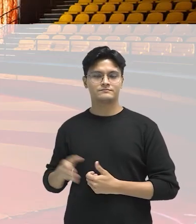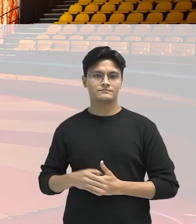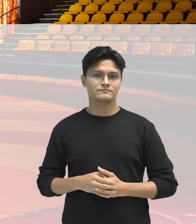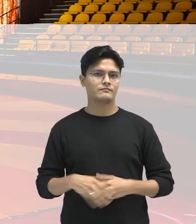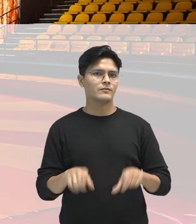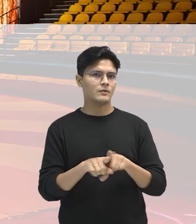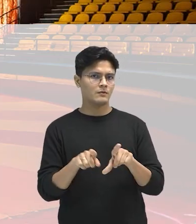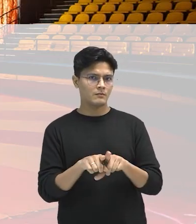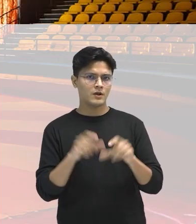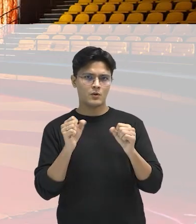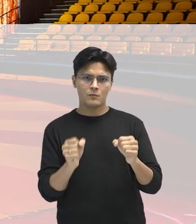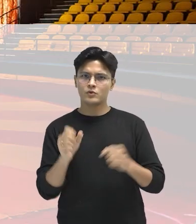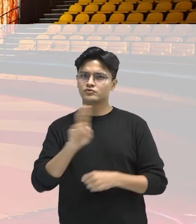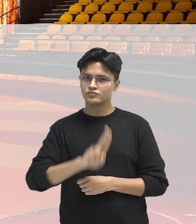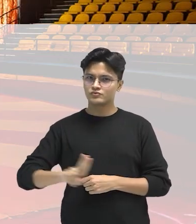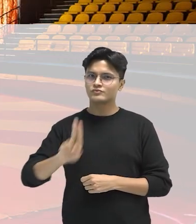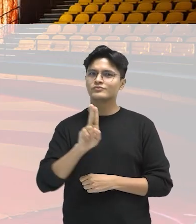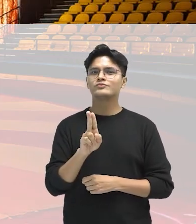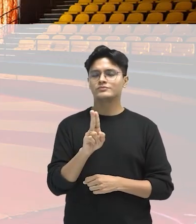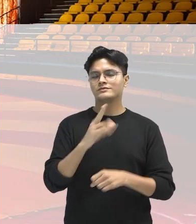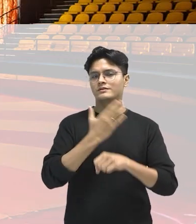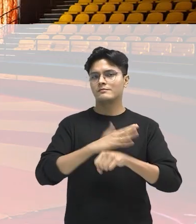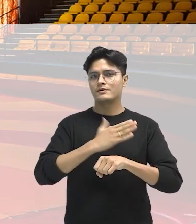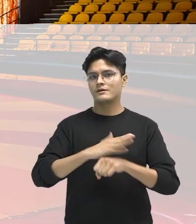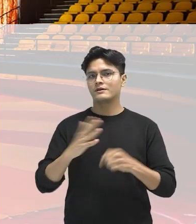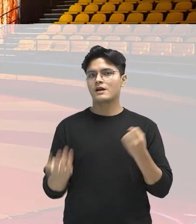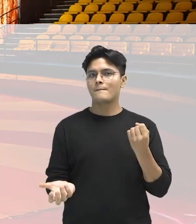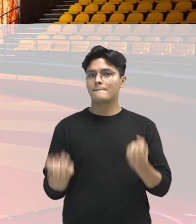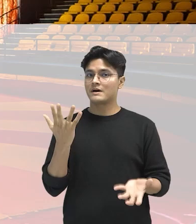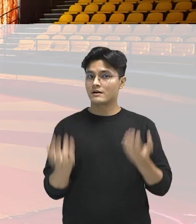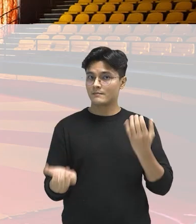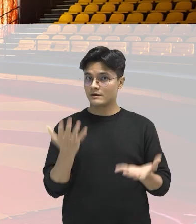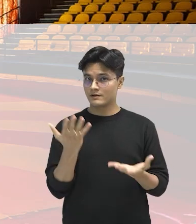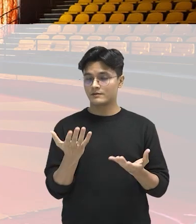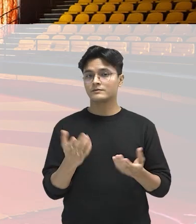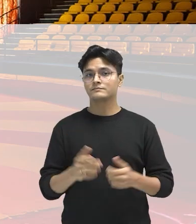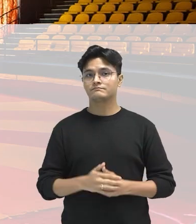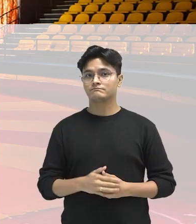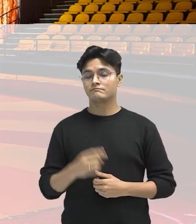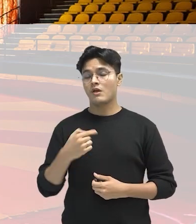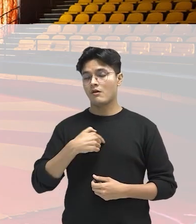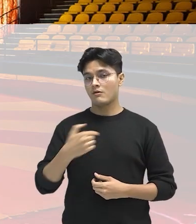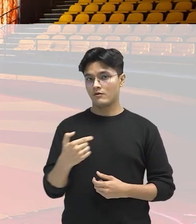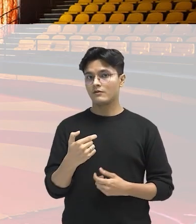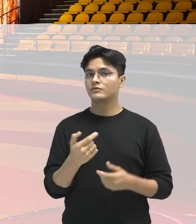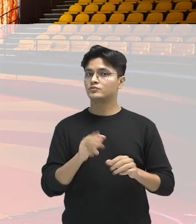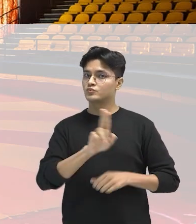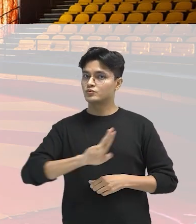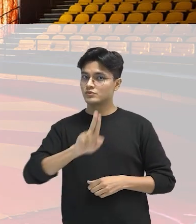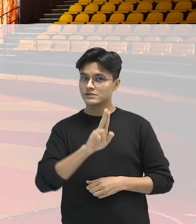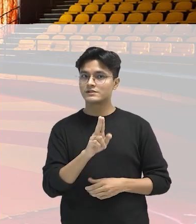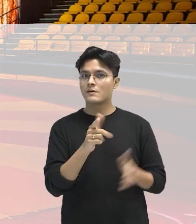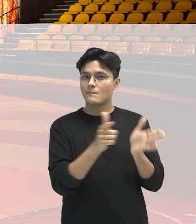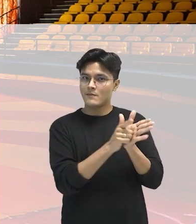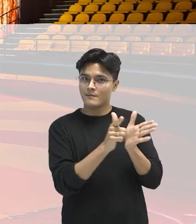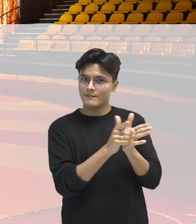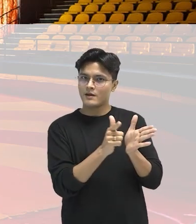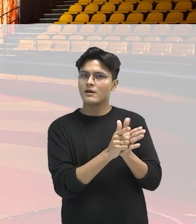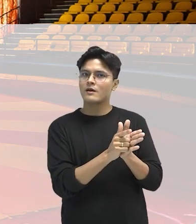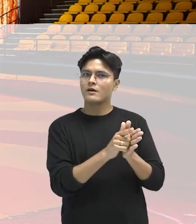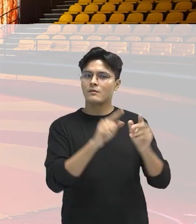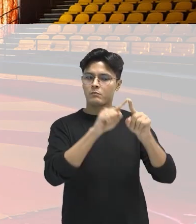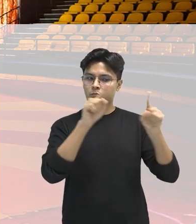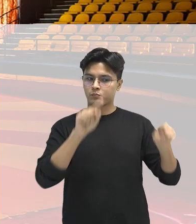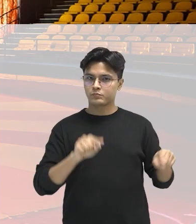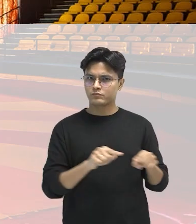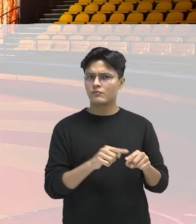ser utilizados aí nos números de malabarismo. E esse aqui eu confeccionei com papelão. É muito